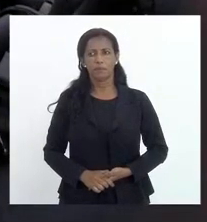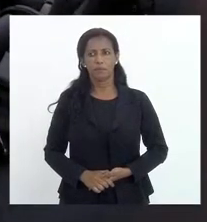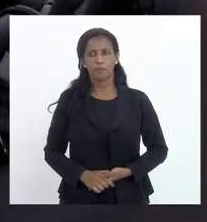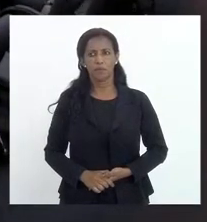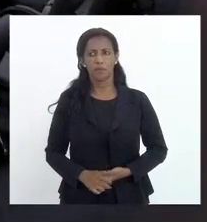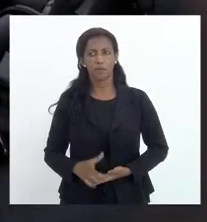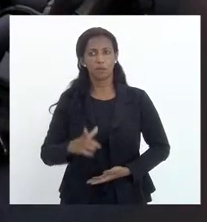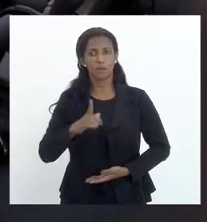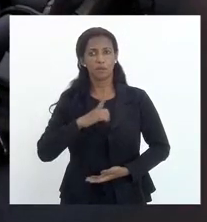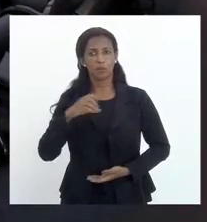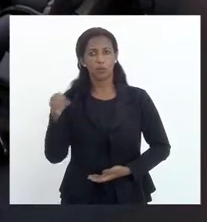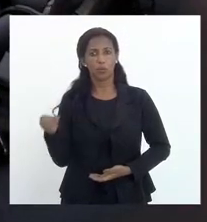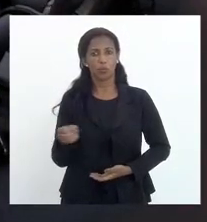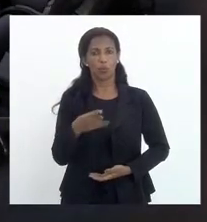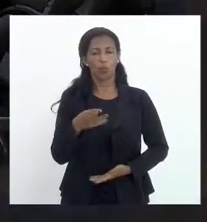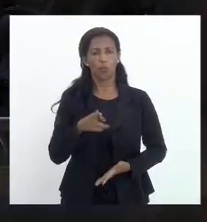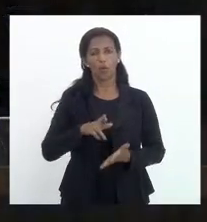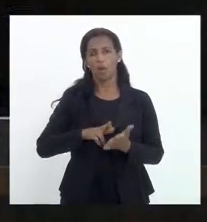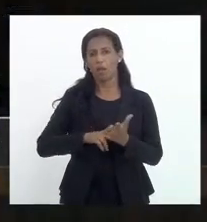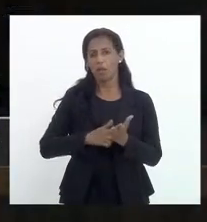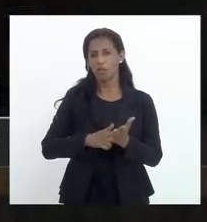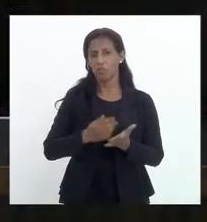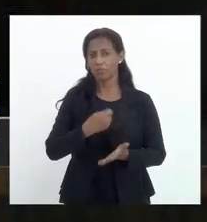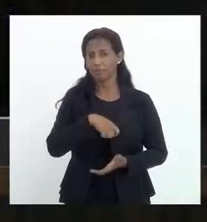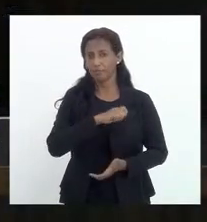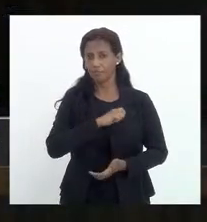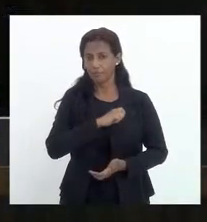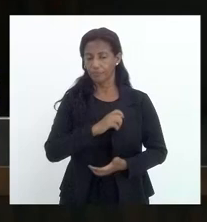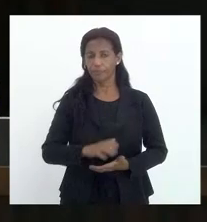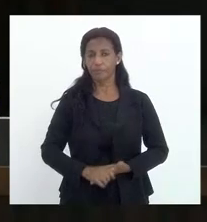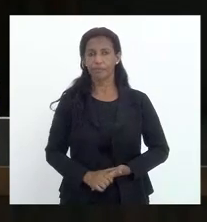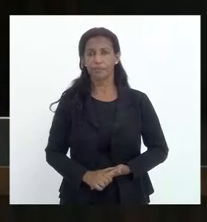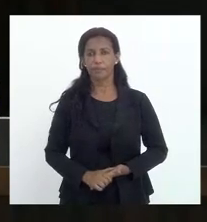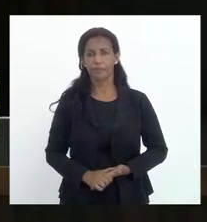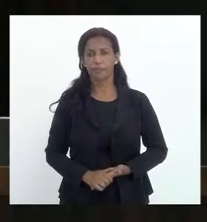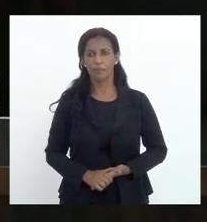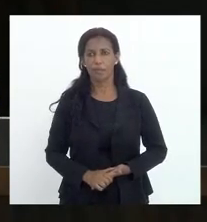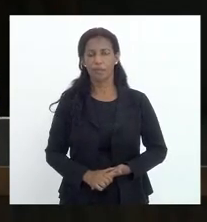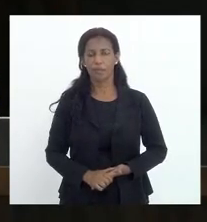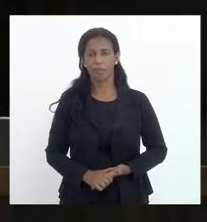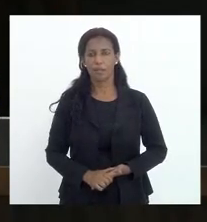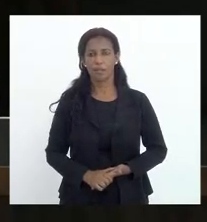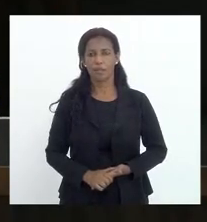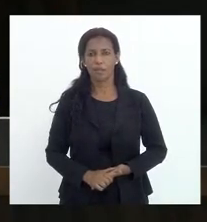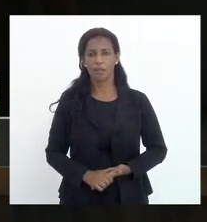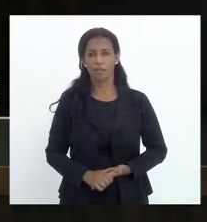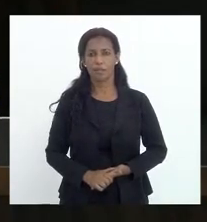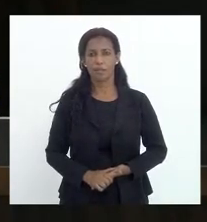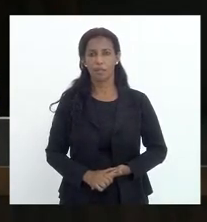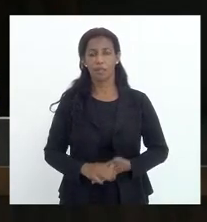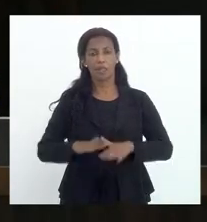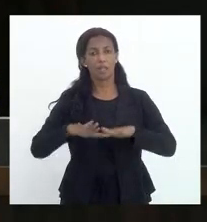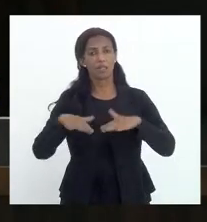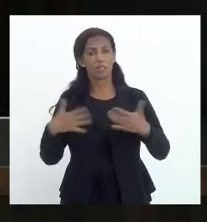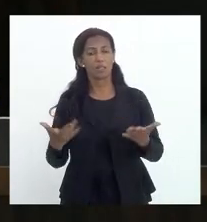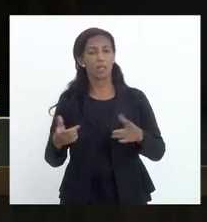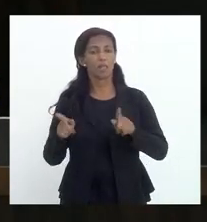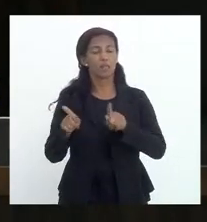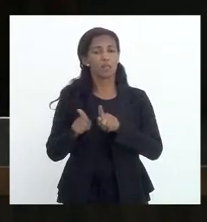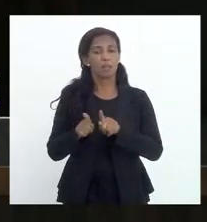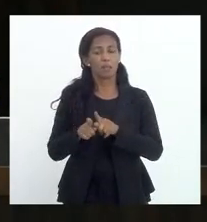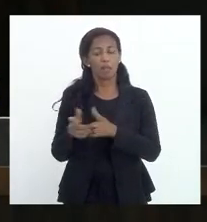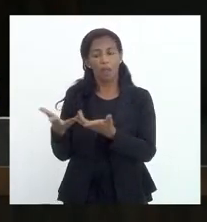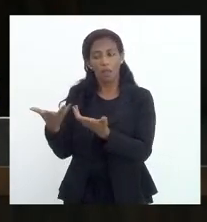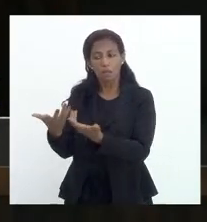estarmos no novo regime de recuperação fiscal, sem, entretanto, representar uma rendição